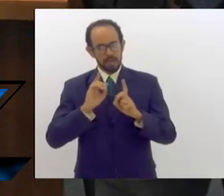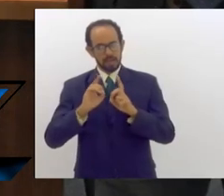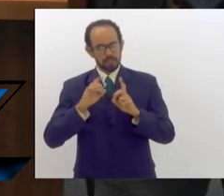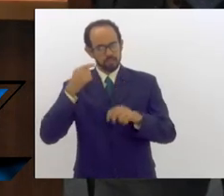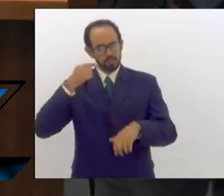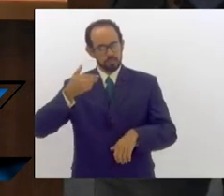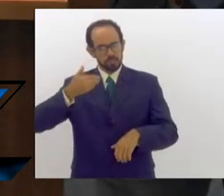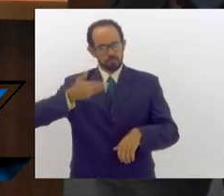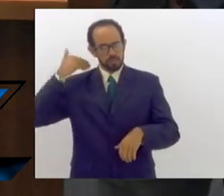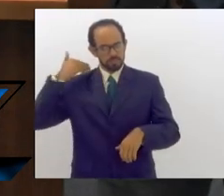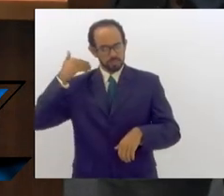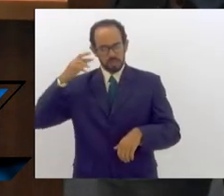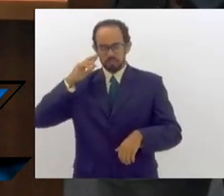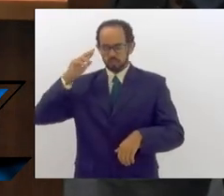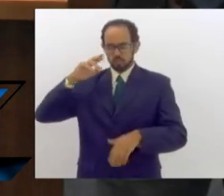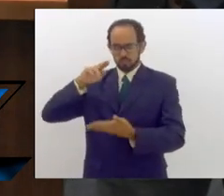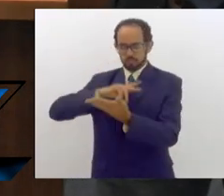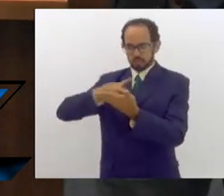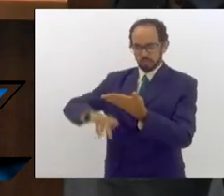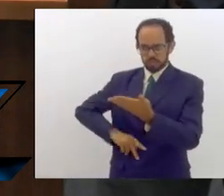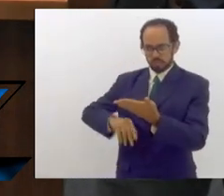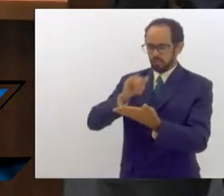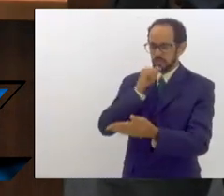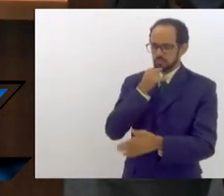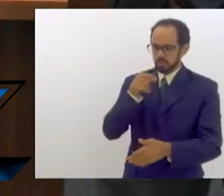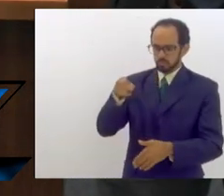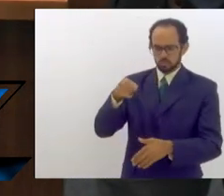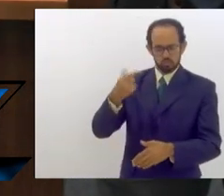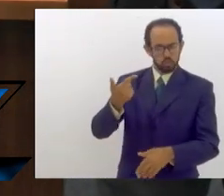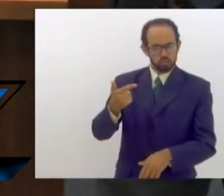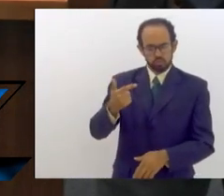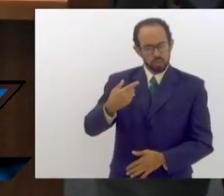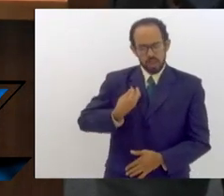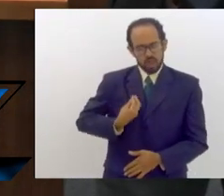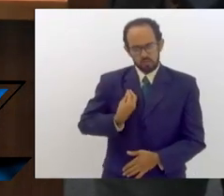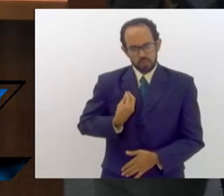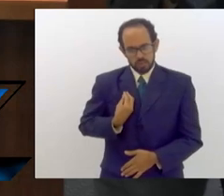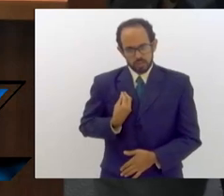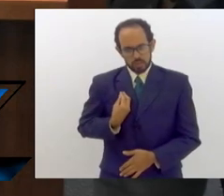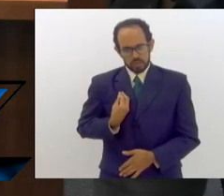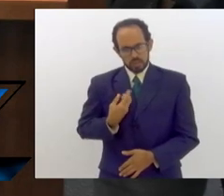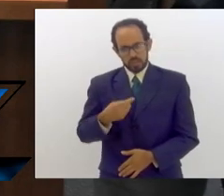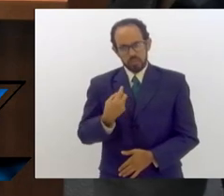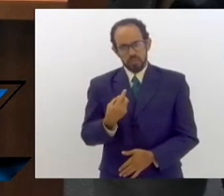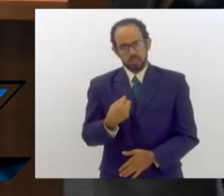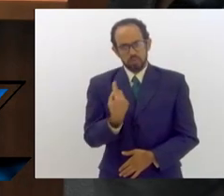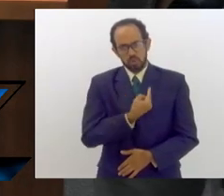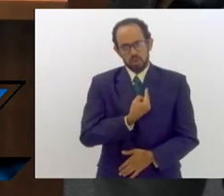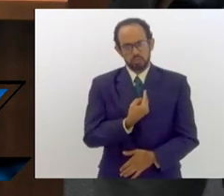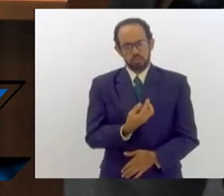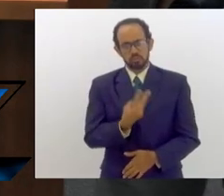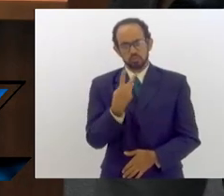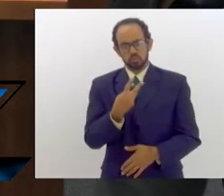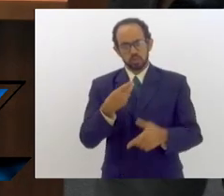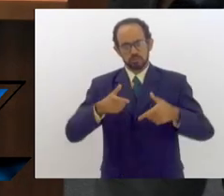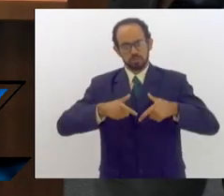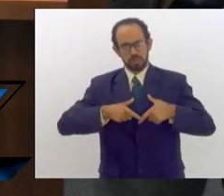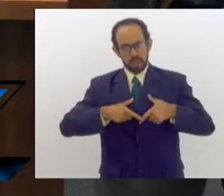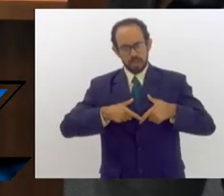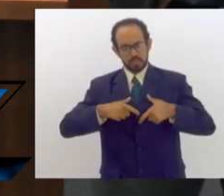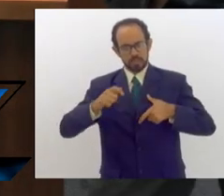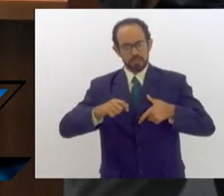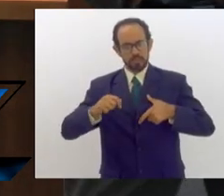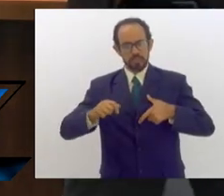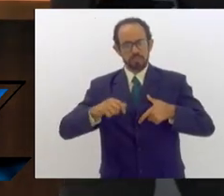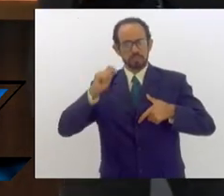senhor presidente que o senhor infelizmente estava ausente é e nós tivemos duas medalhas para figuras